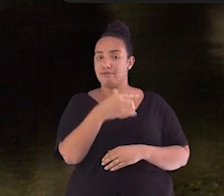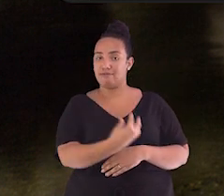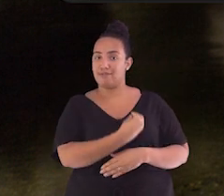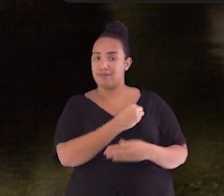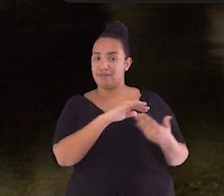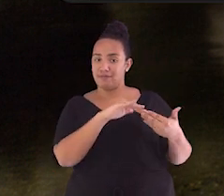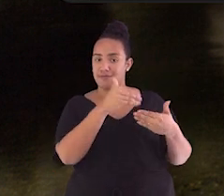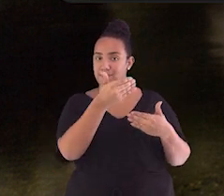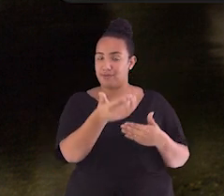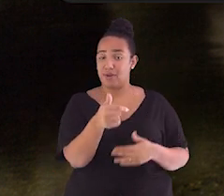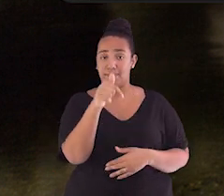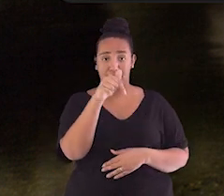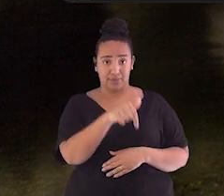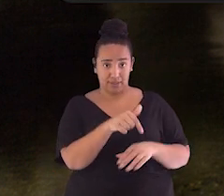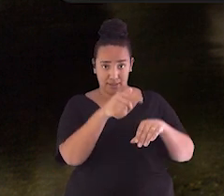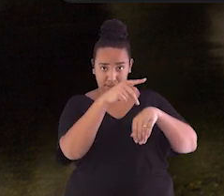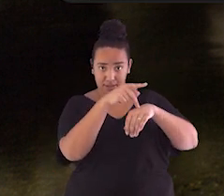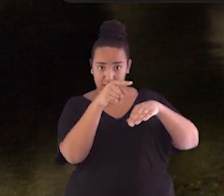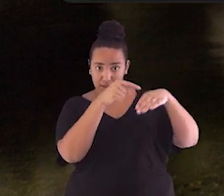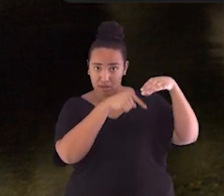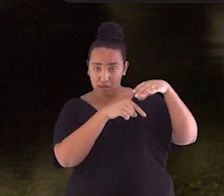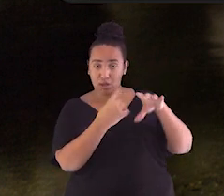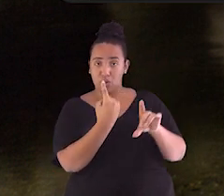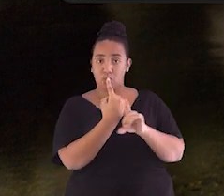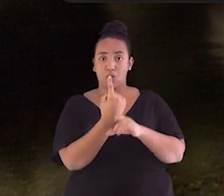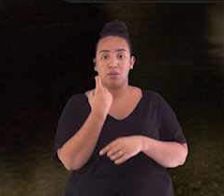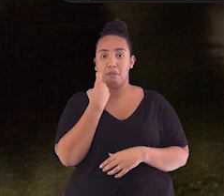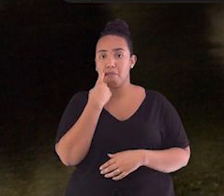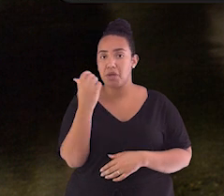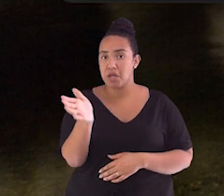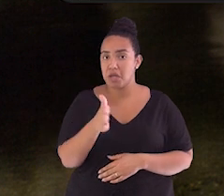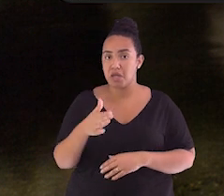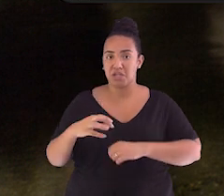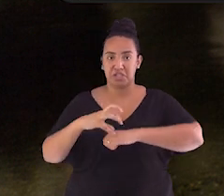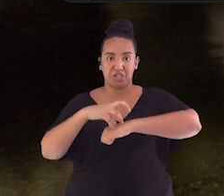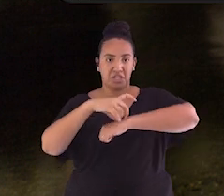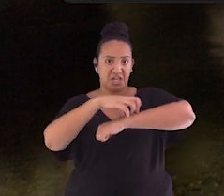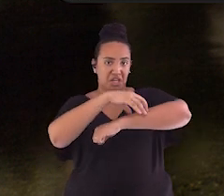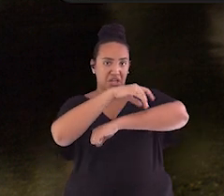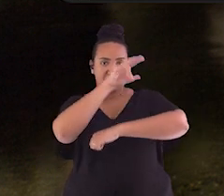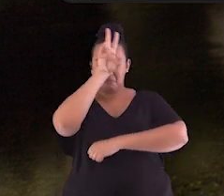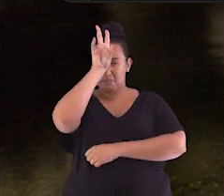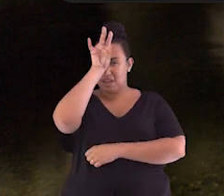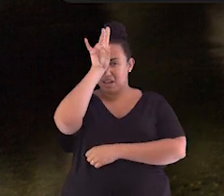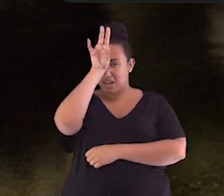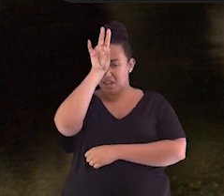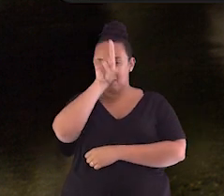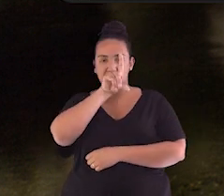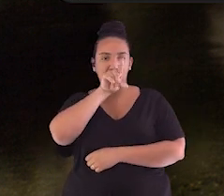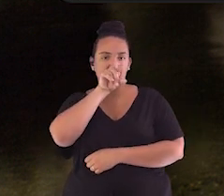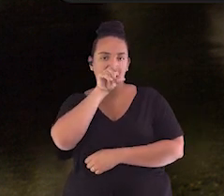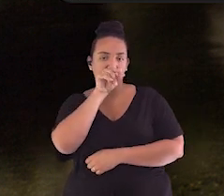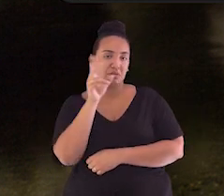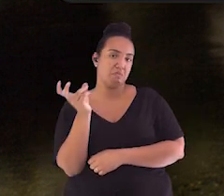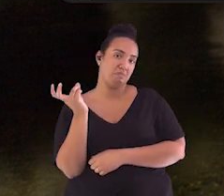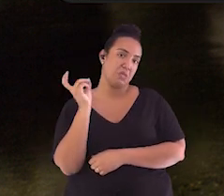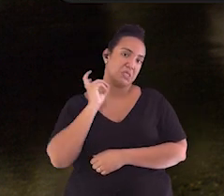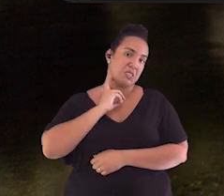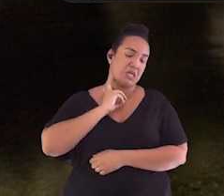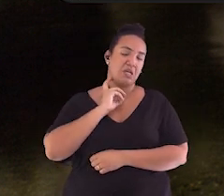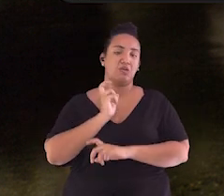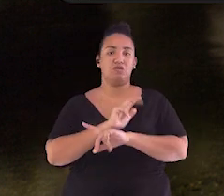os peixes, aranhas, pássaros, morcegos, baratas, cigarras, invertebrados